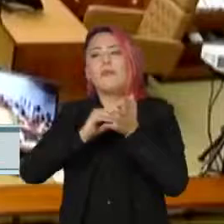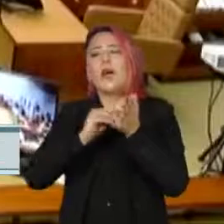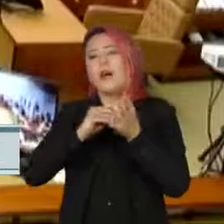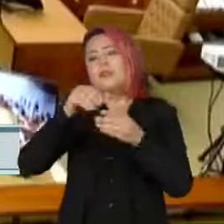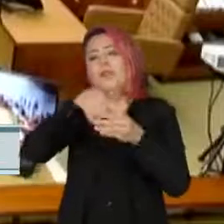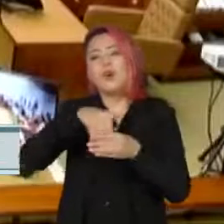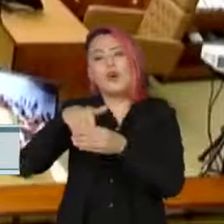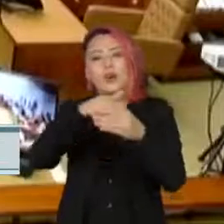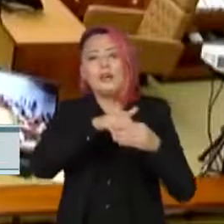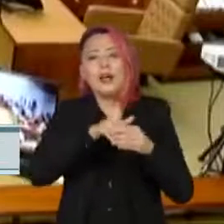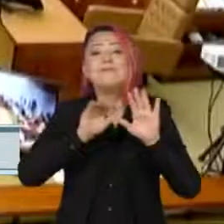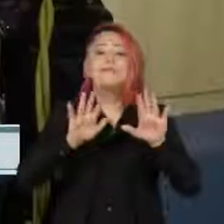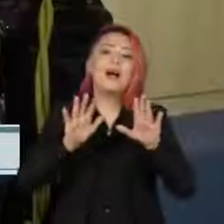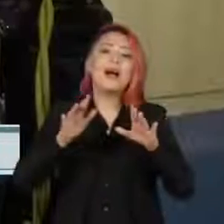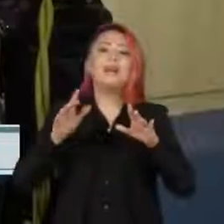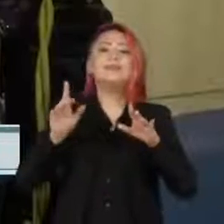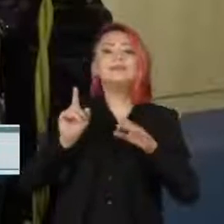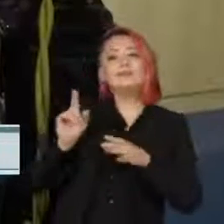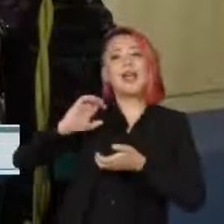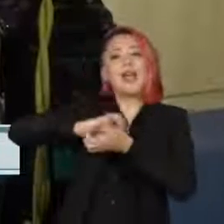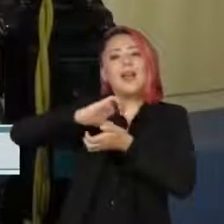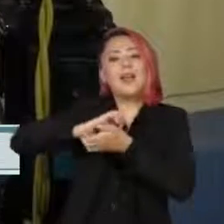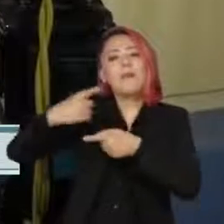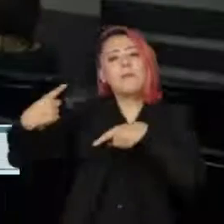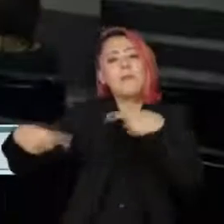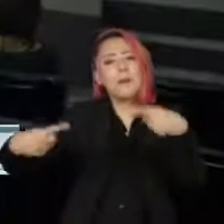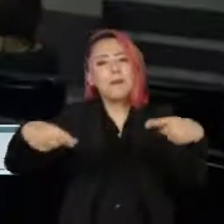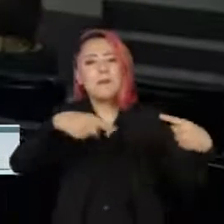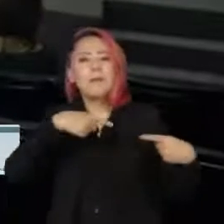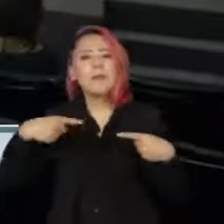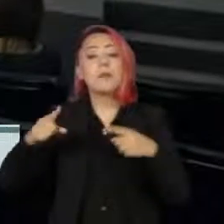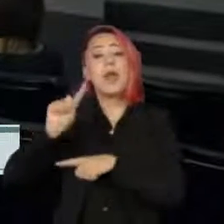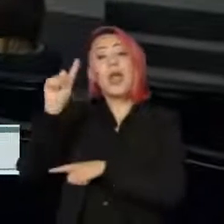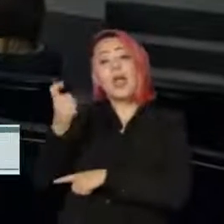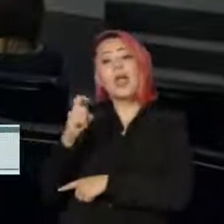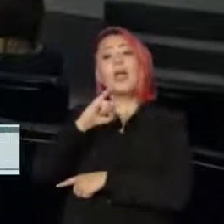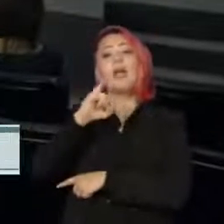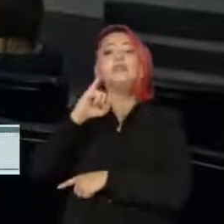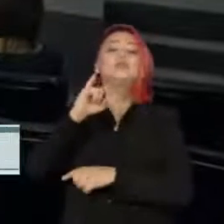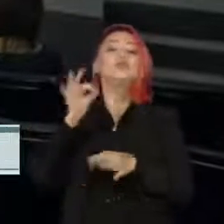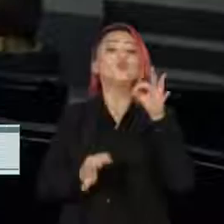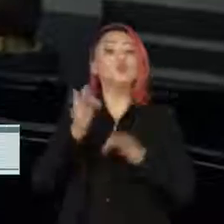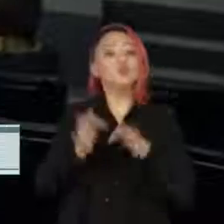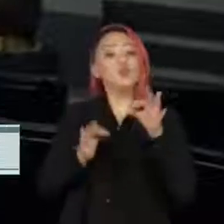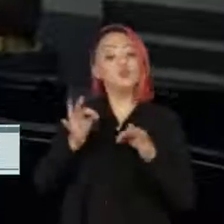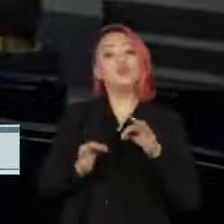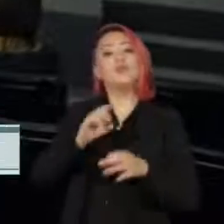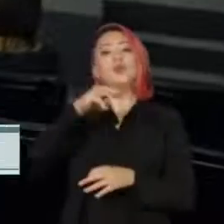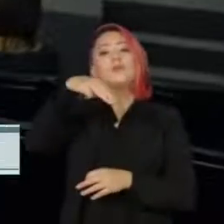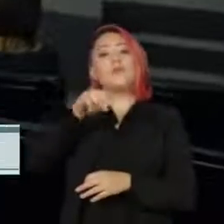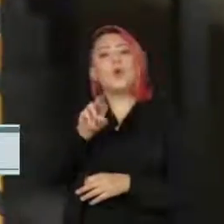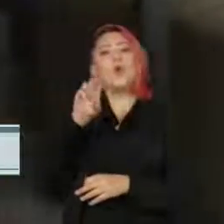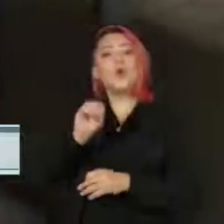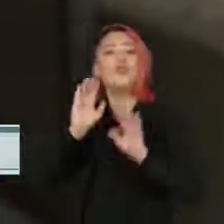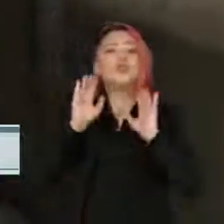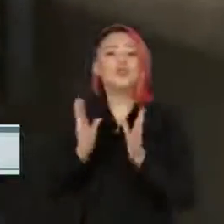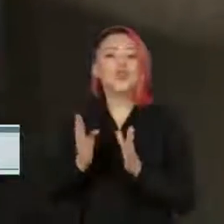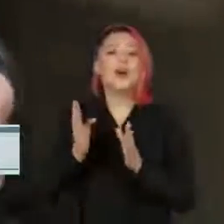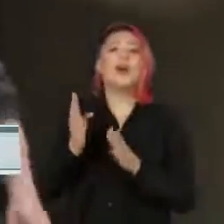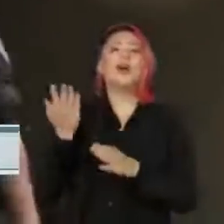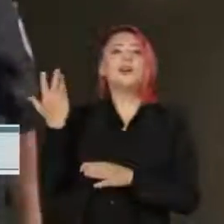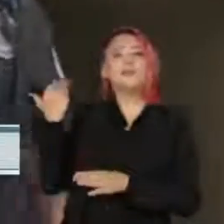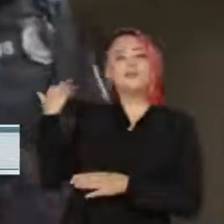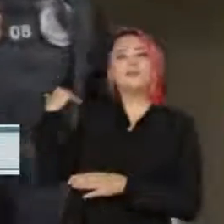prisão em discussão no STF foi expedido pelo ex-juiz Sérgio moro em novembro de 2016 é o